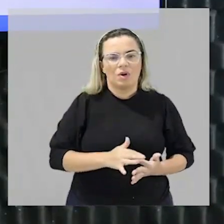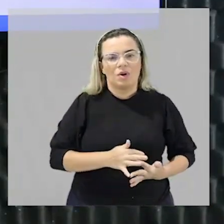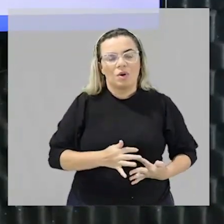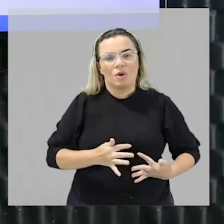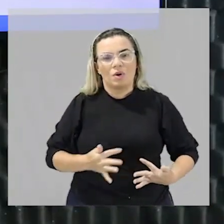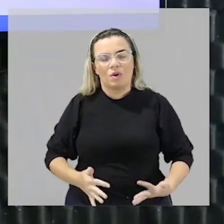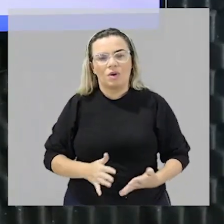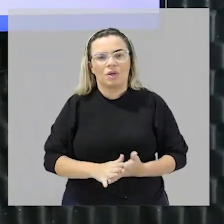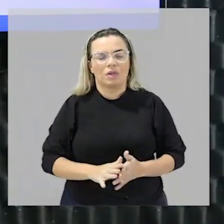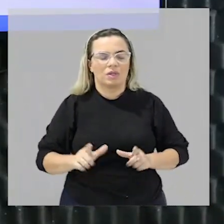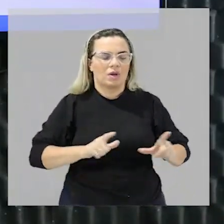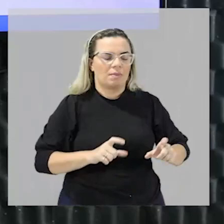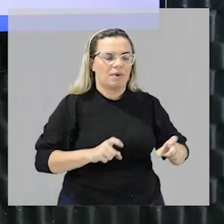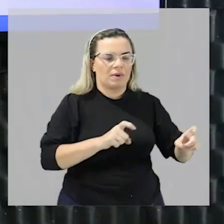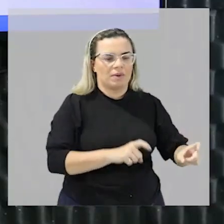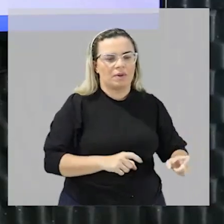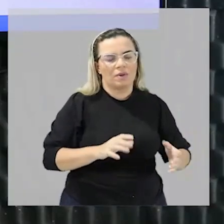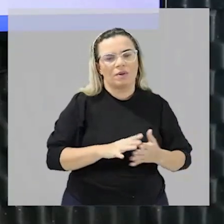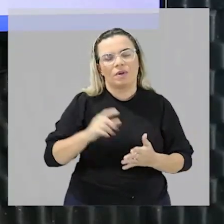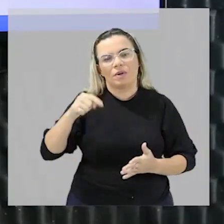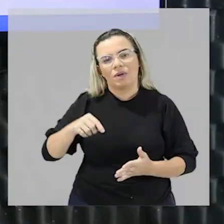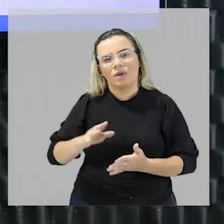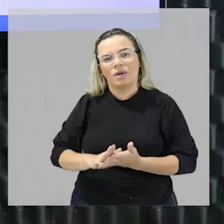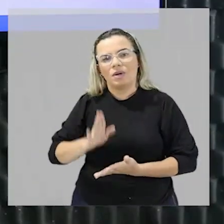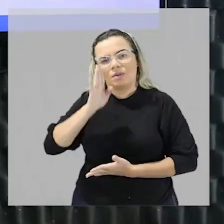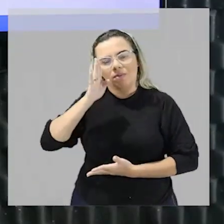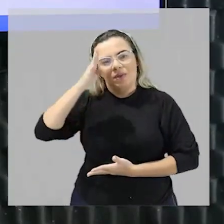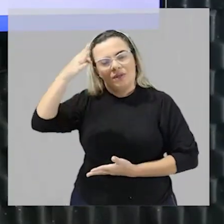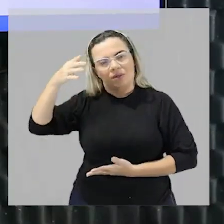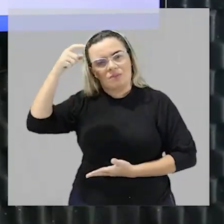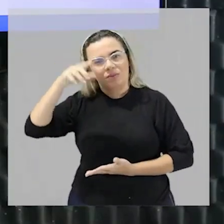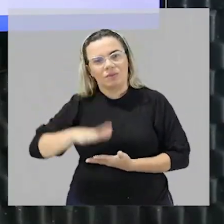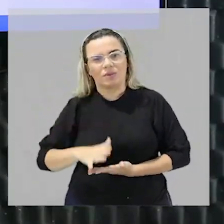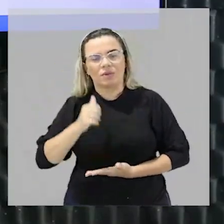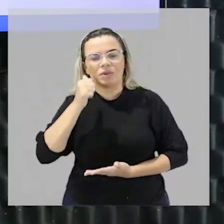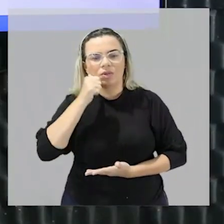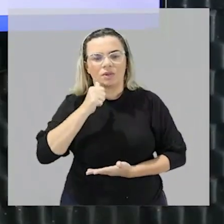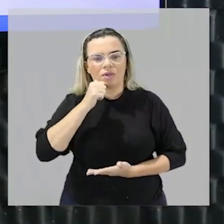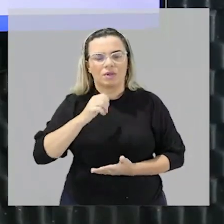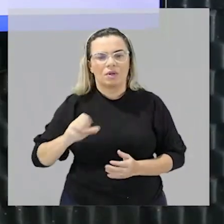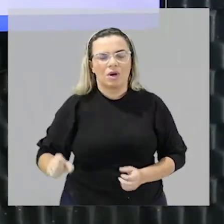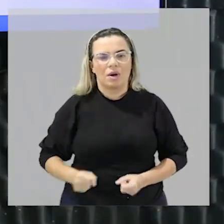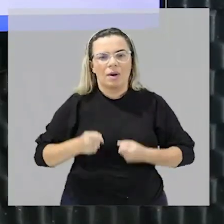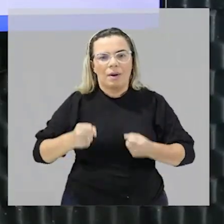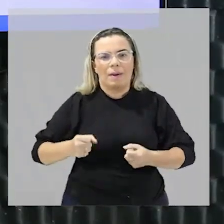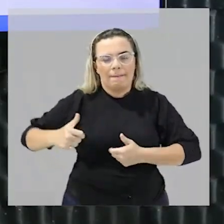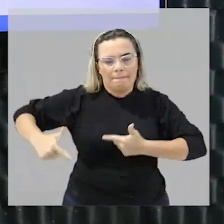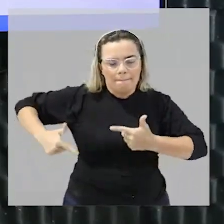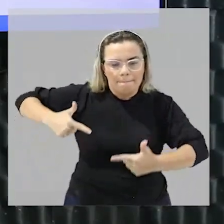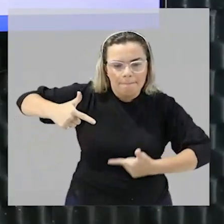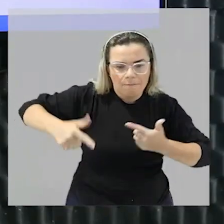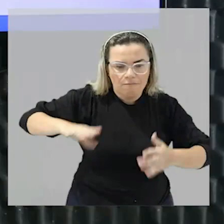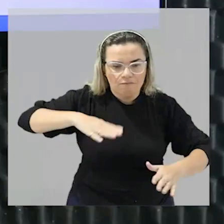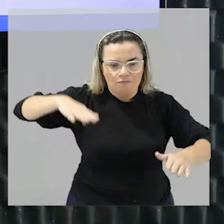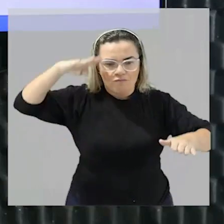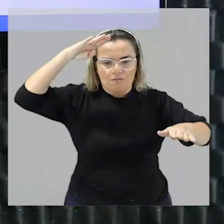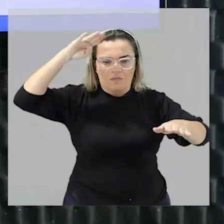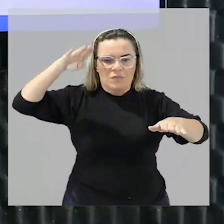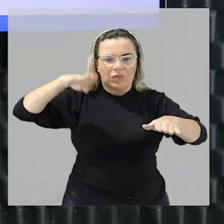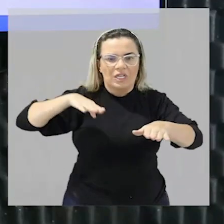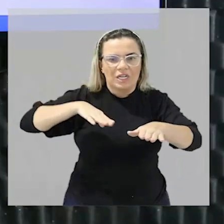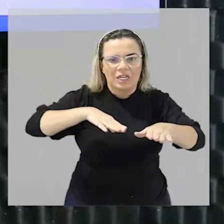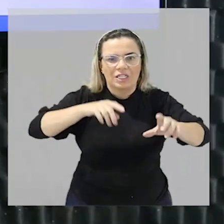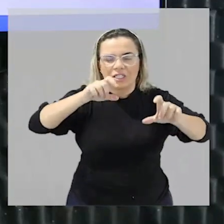lavradores, certo? E principalmente mulher, que para poder se engajar dentro do Exército